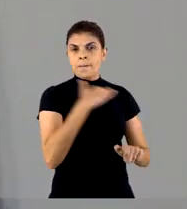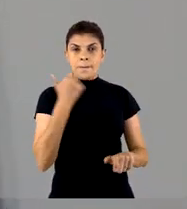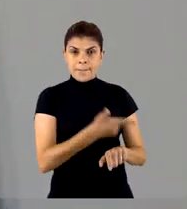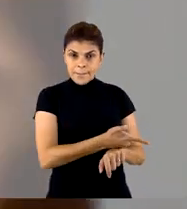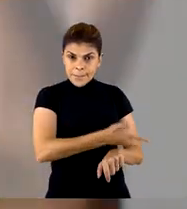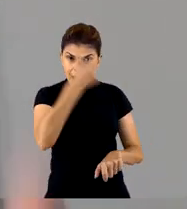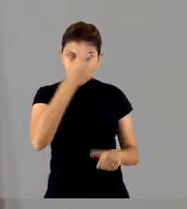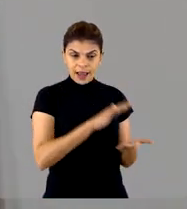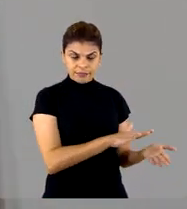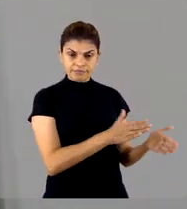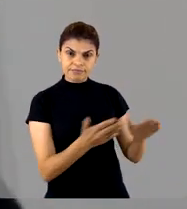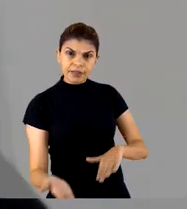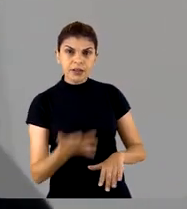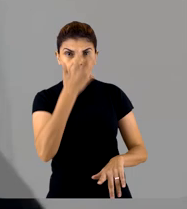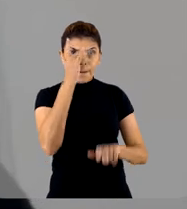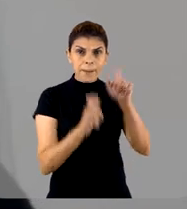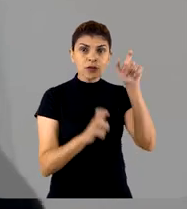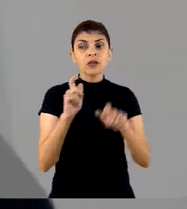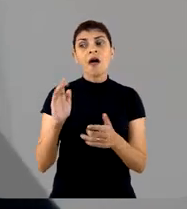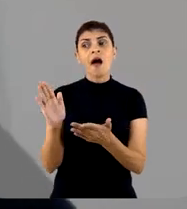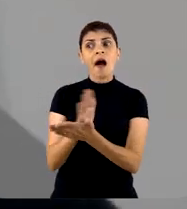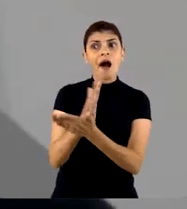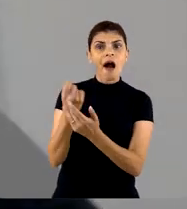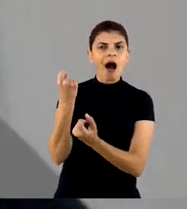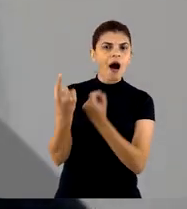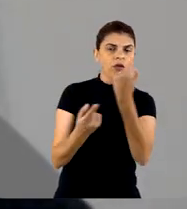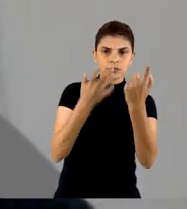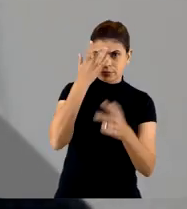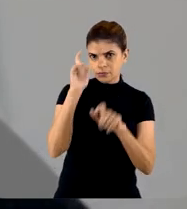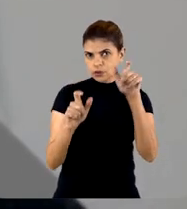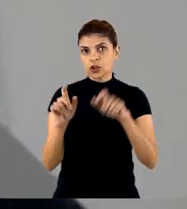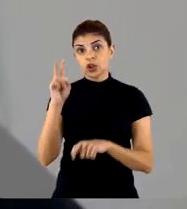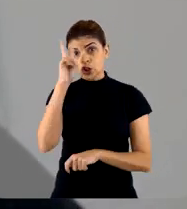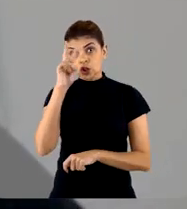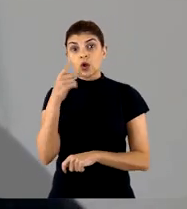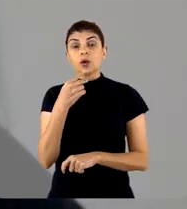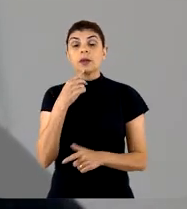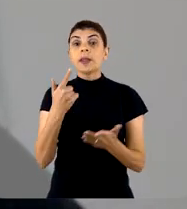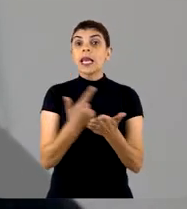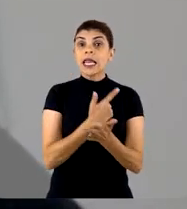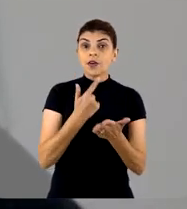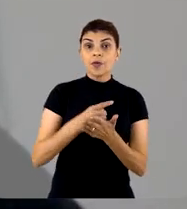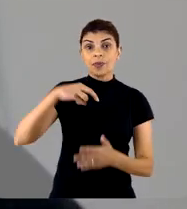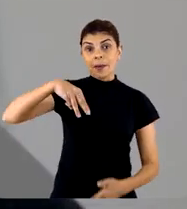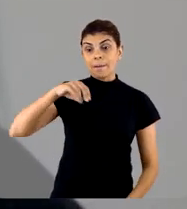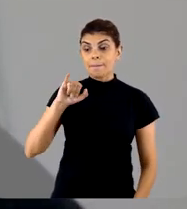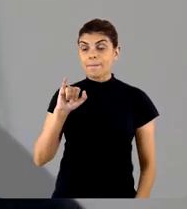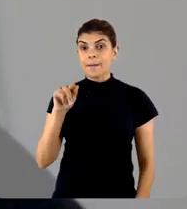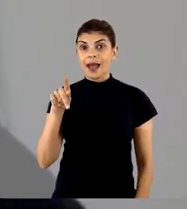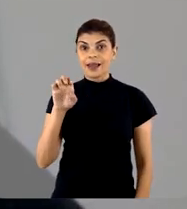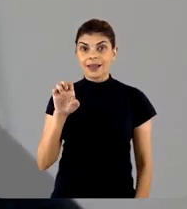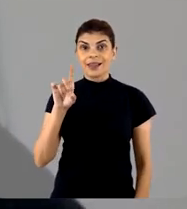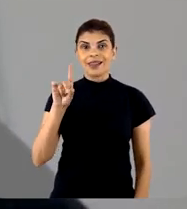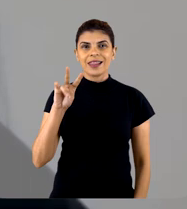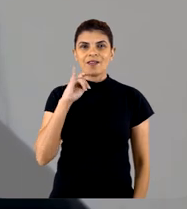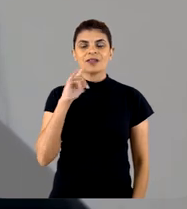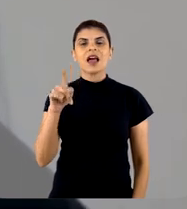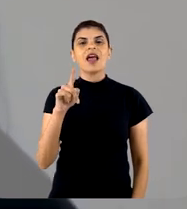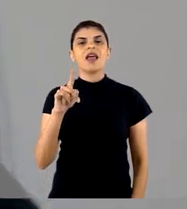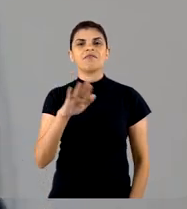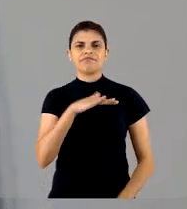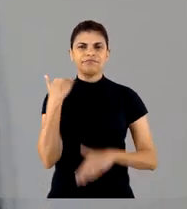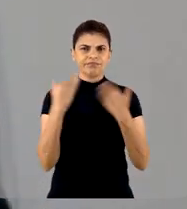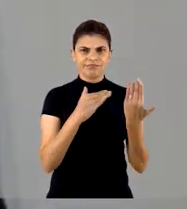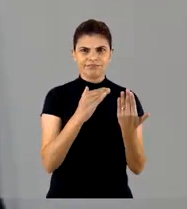você matar, como foi a solução final, né? Tanto que tem alguns historiadores, eu recomendo um livro chamado do Mark Davis, Holocaustos